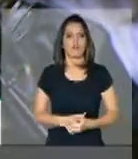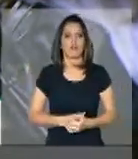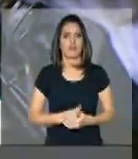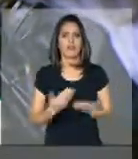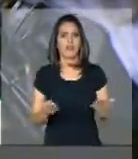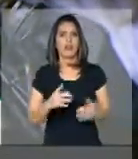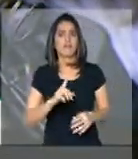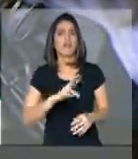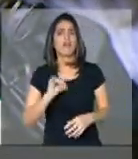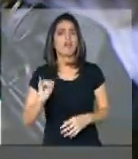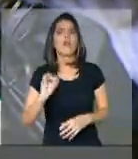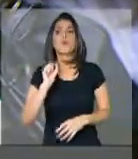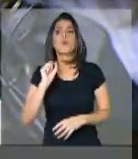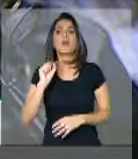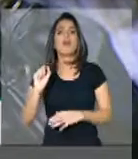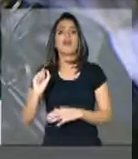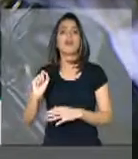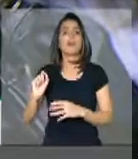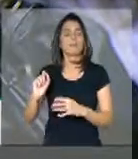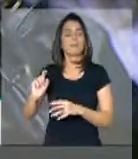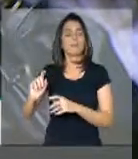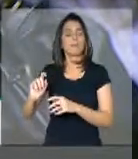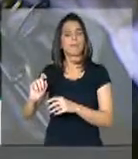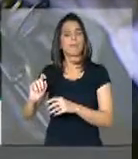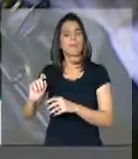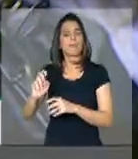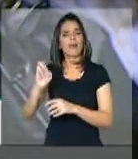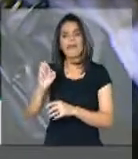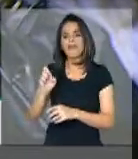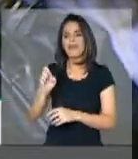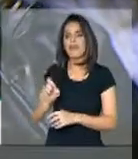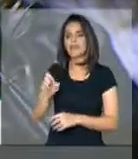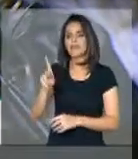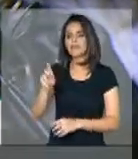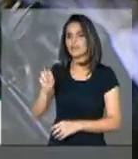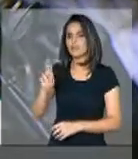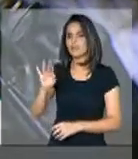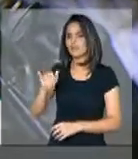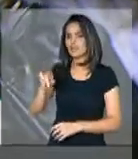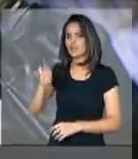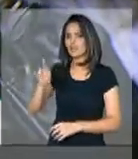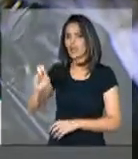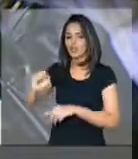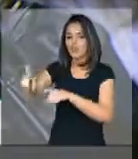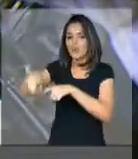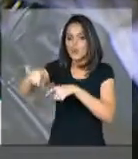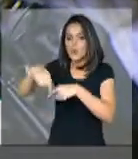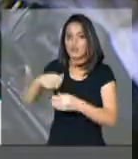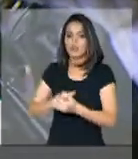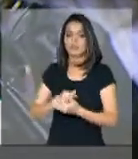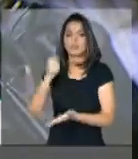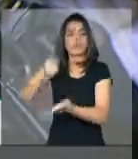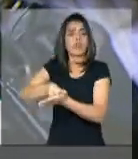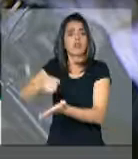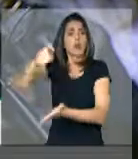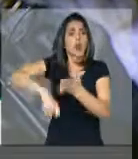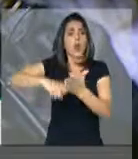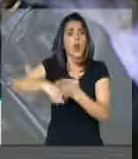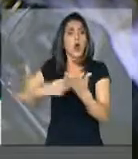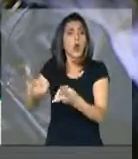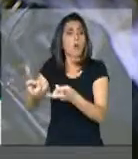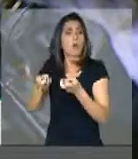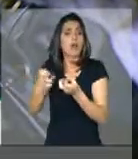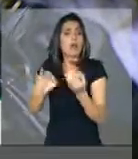a desoneração dos produtores e exportadores rurais, como foi votado no último dia em